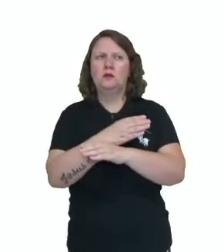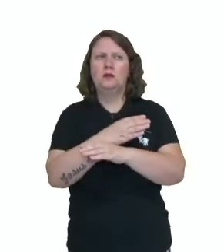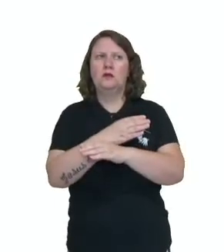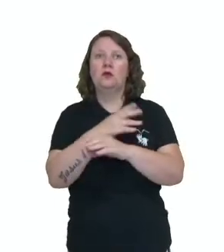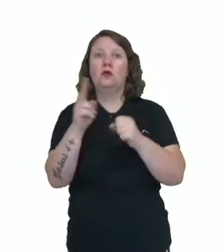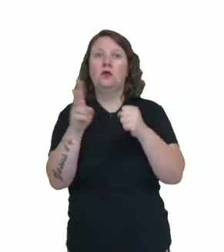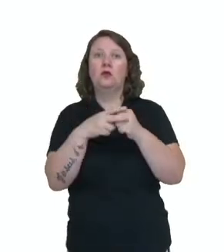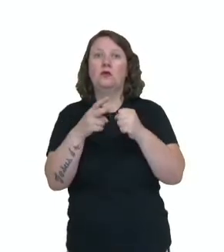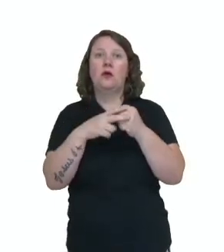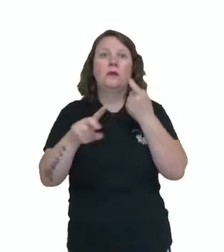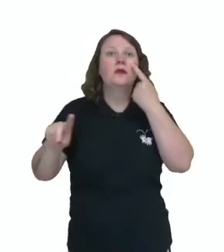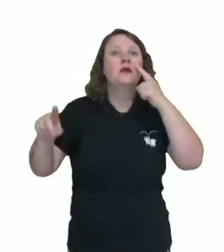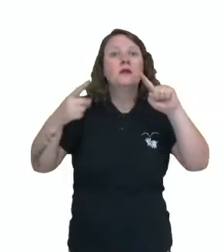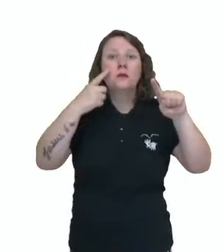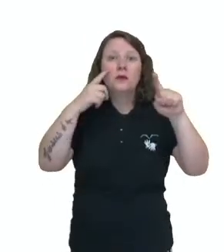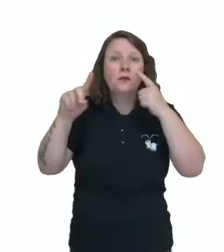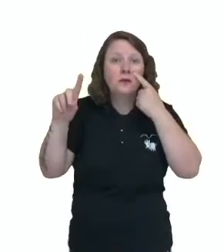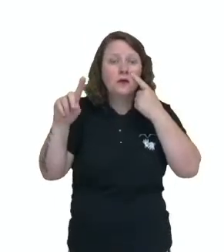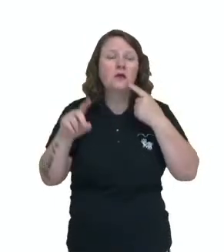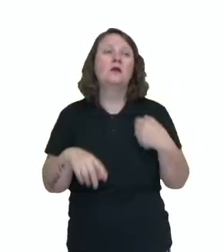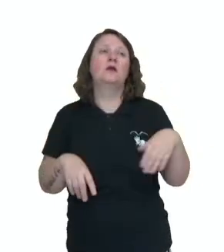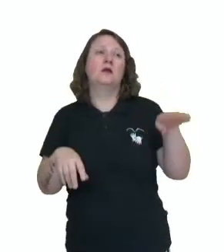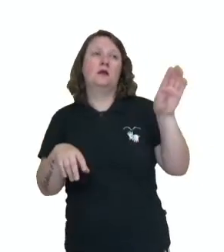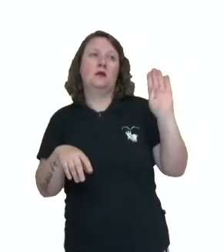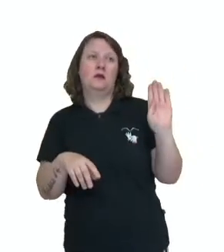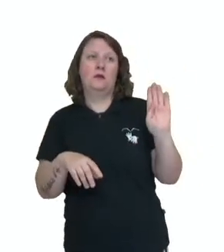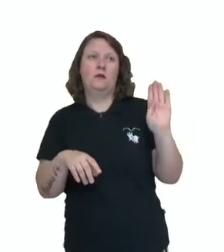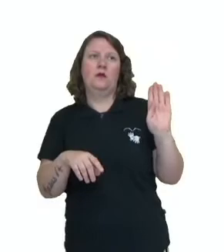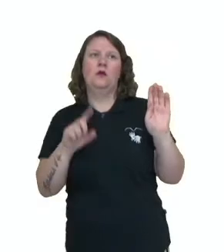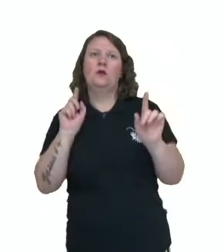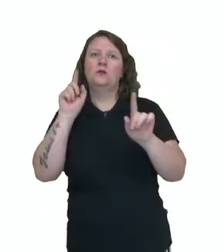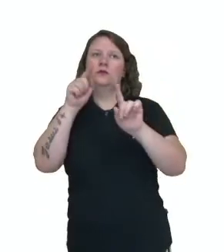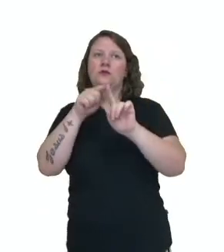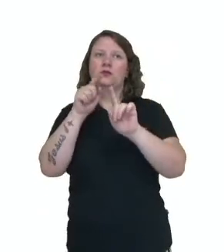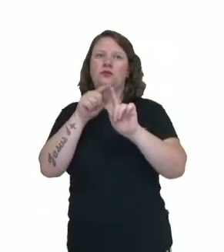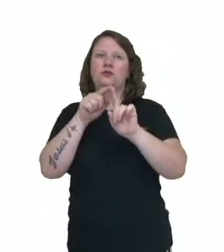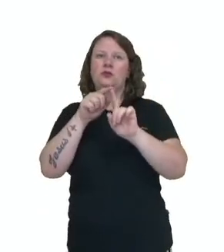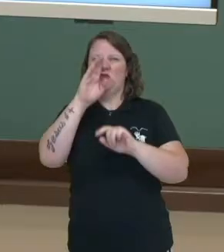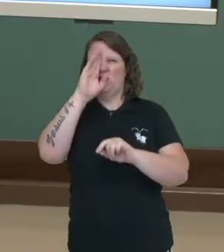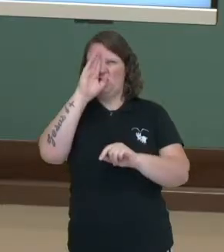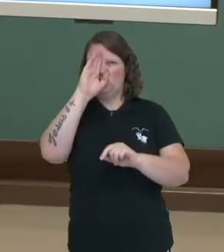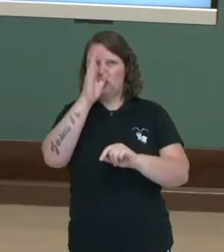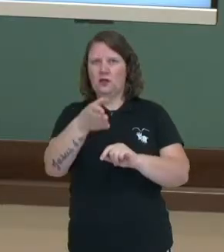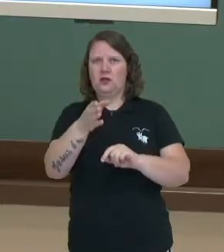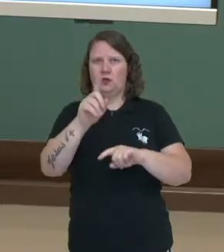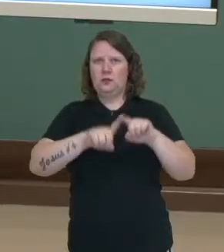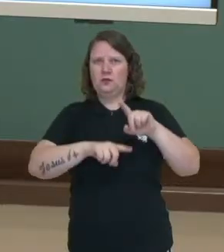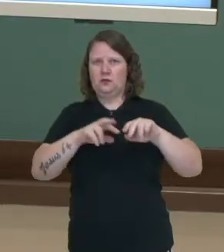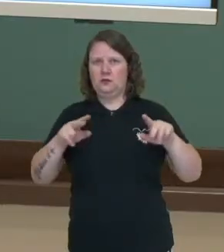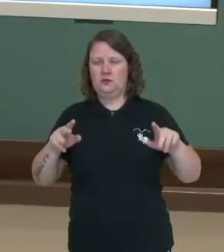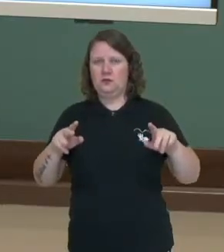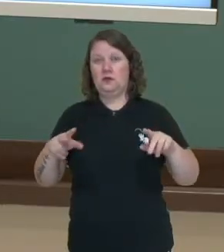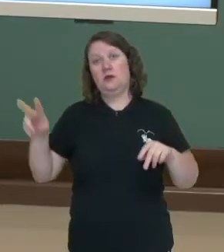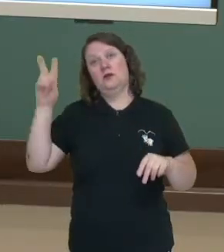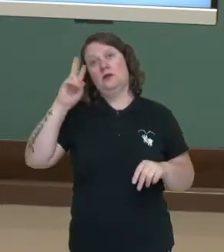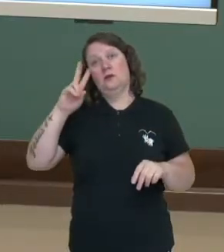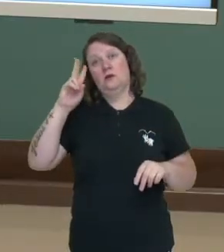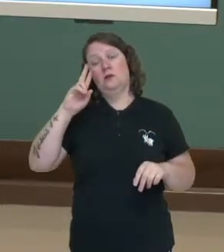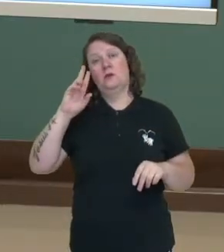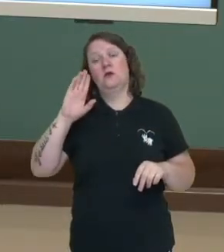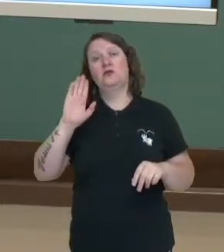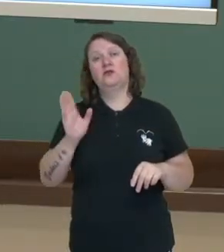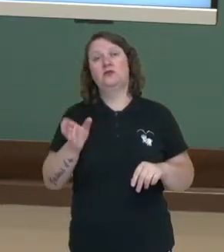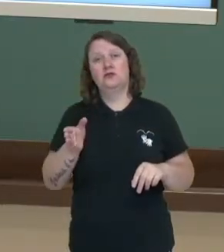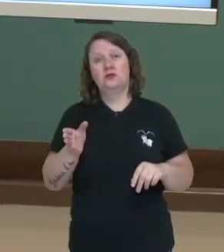Isso mesmo. E letra B. A sua função sintática é de objeto direto. Lembrando, acabamos de retomar